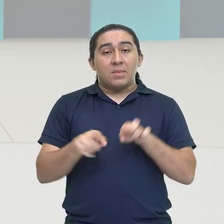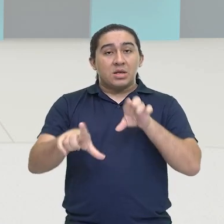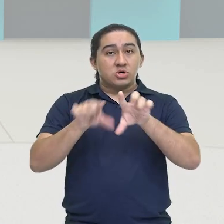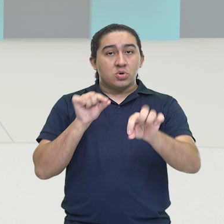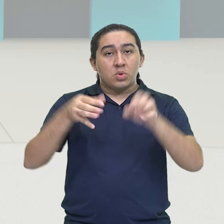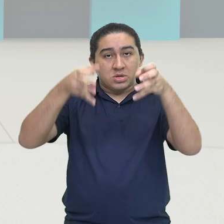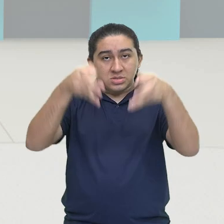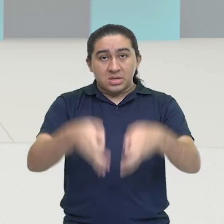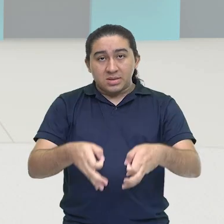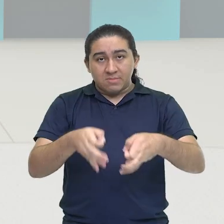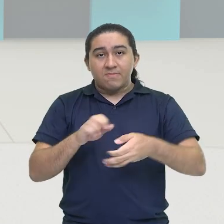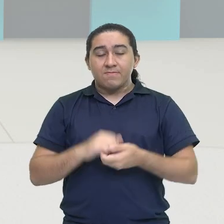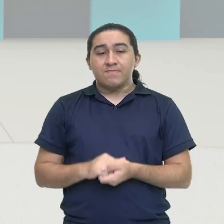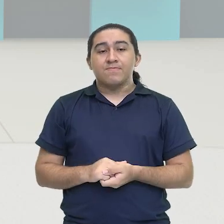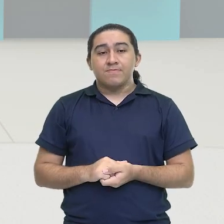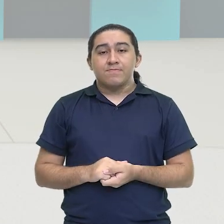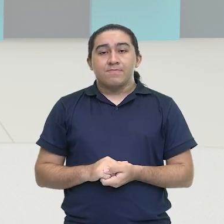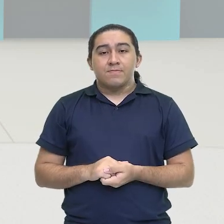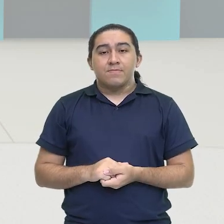palavras certas.